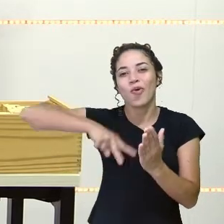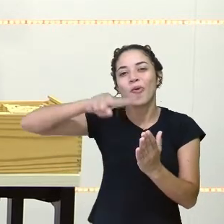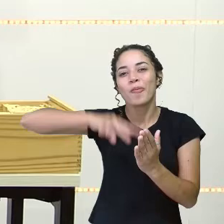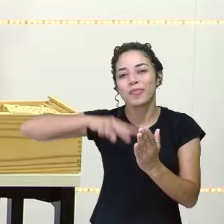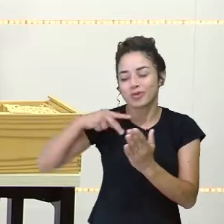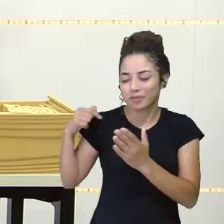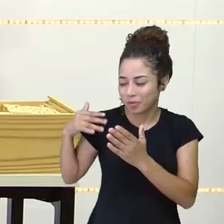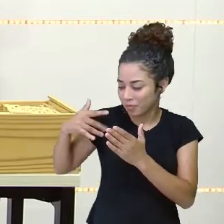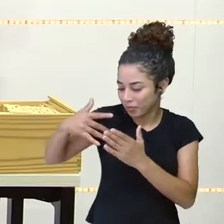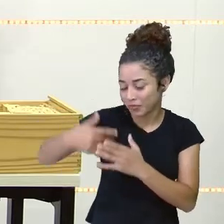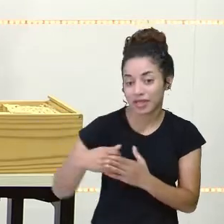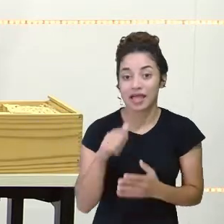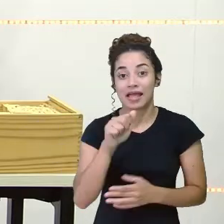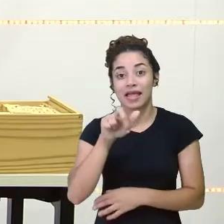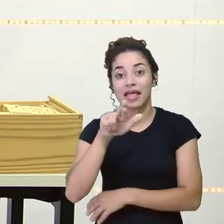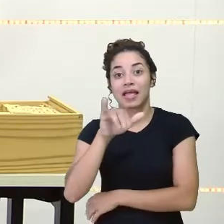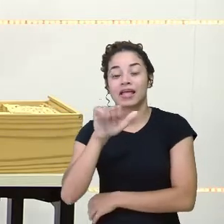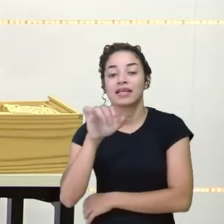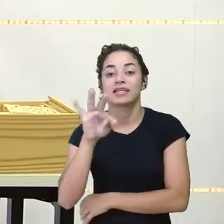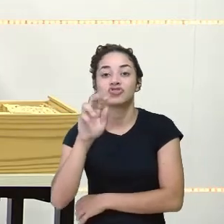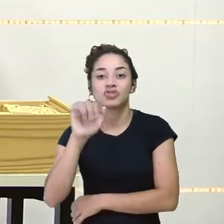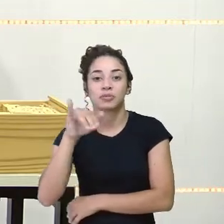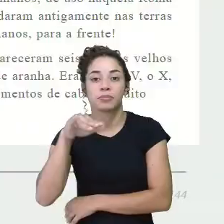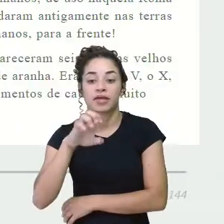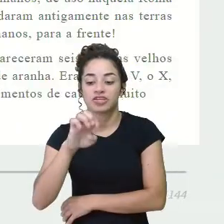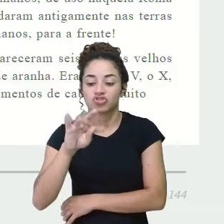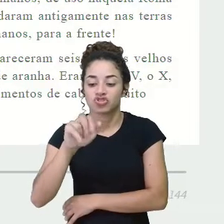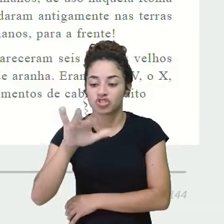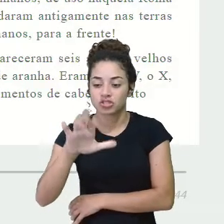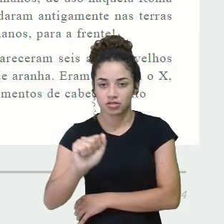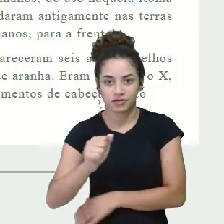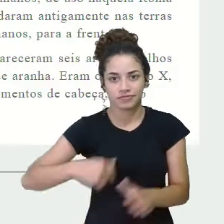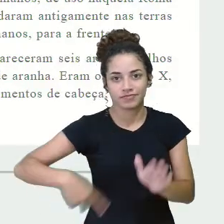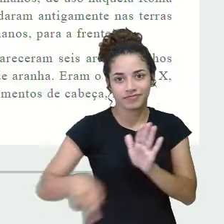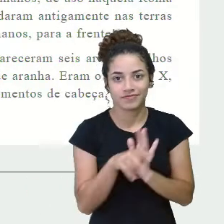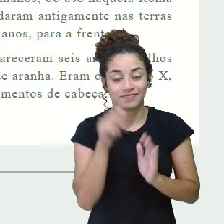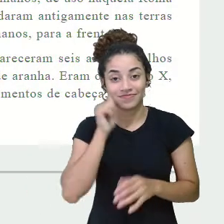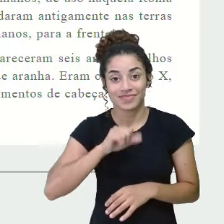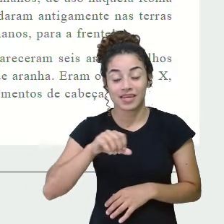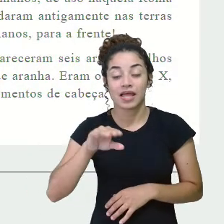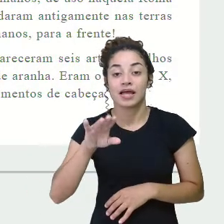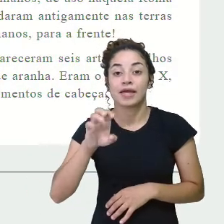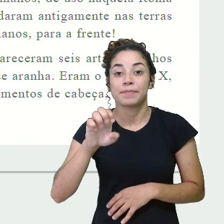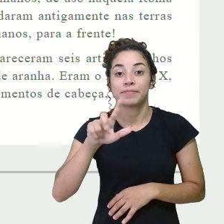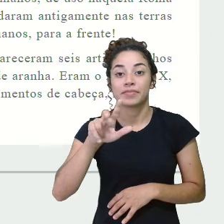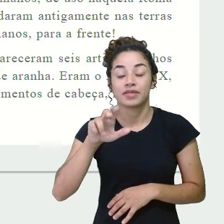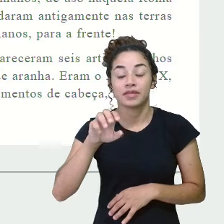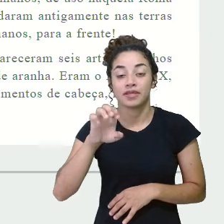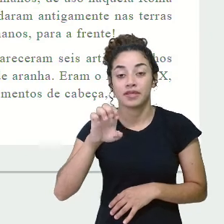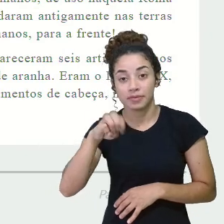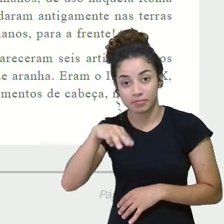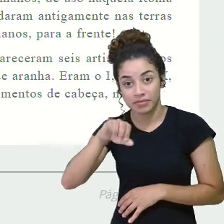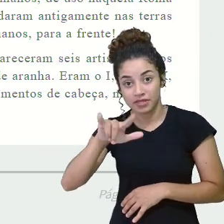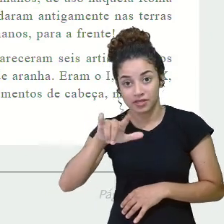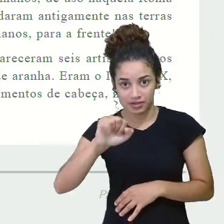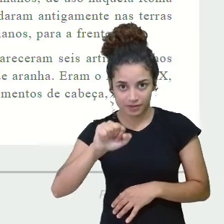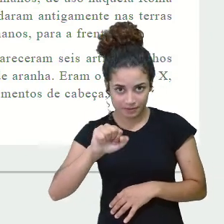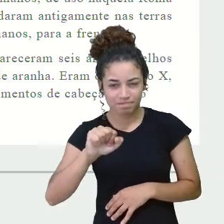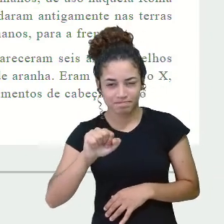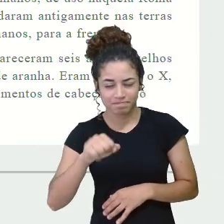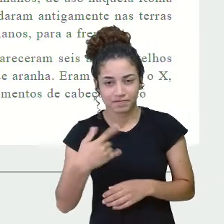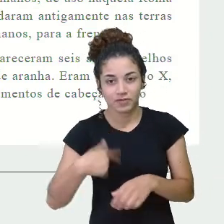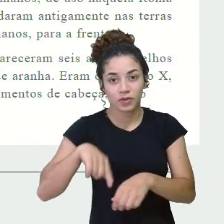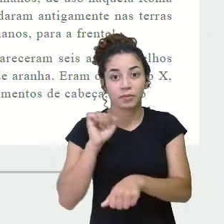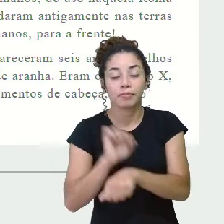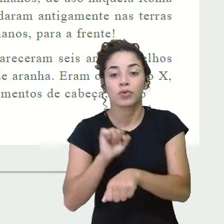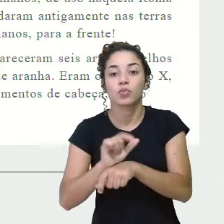leitura, a aritmética da Emília. Aí a gente, depois da continuidade, a gente retoma lá. E a gente parou no